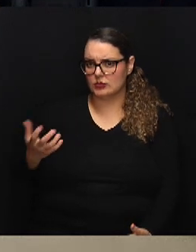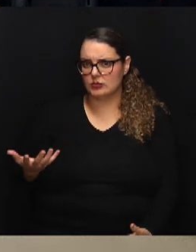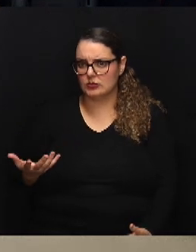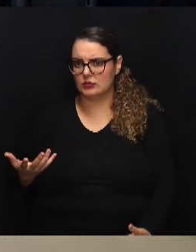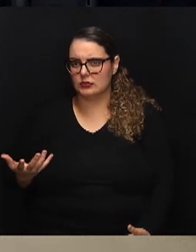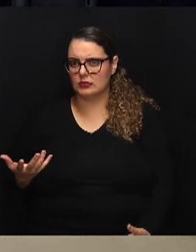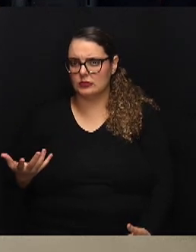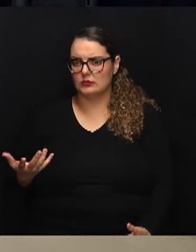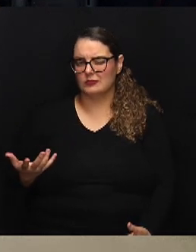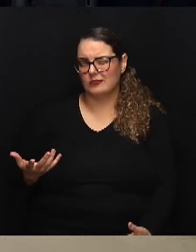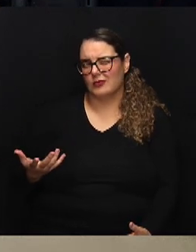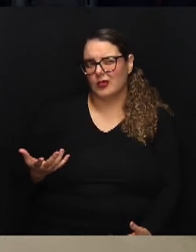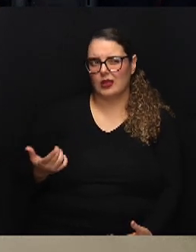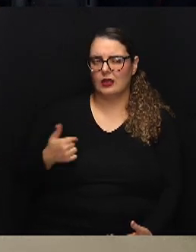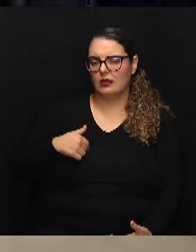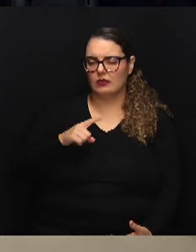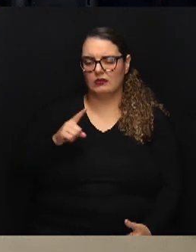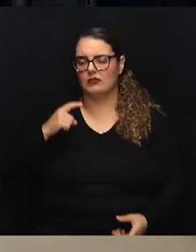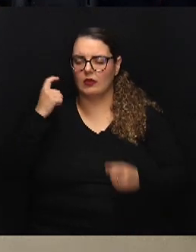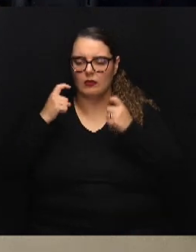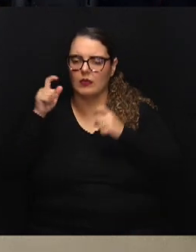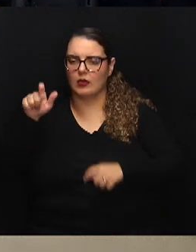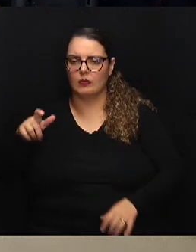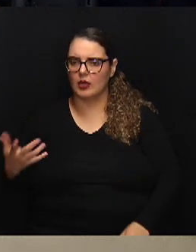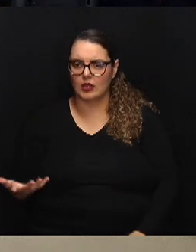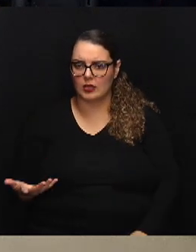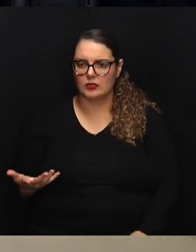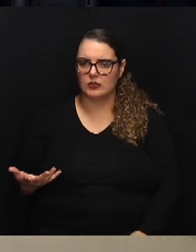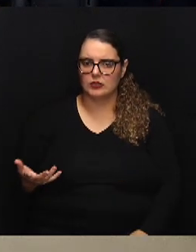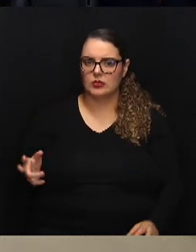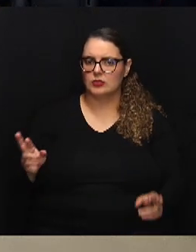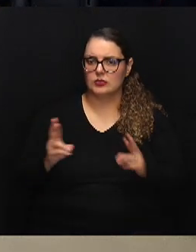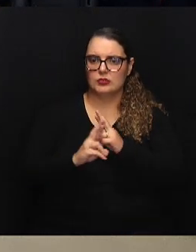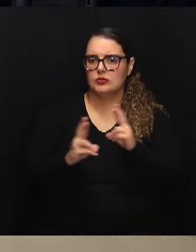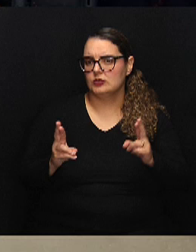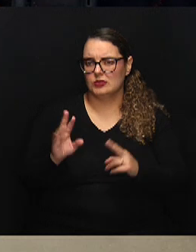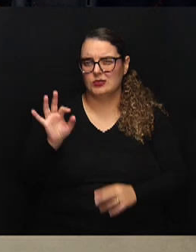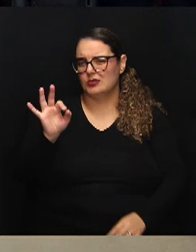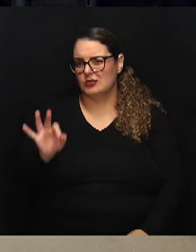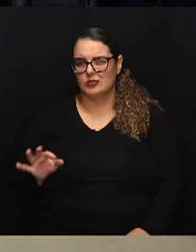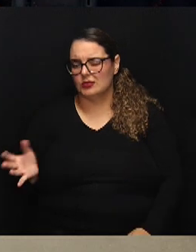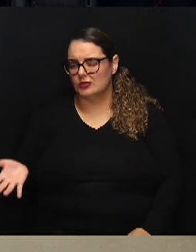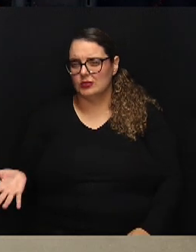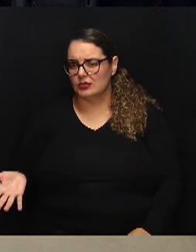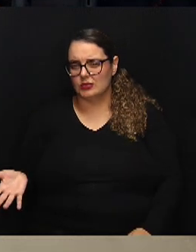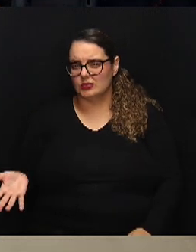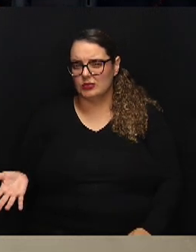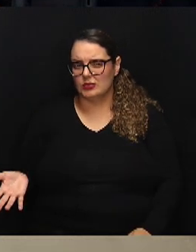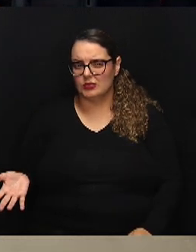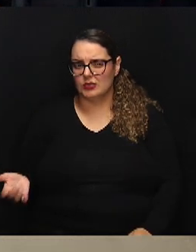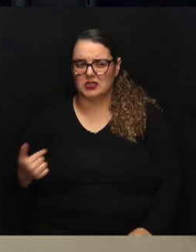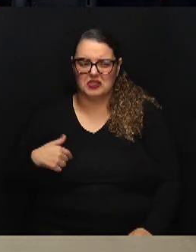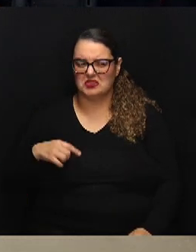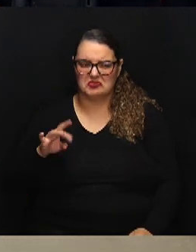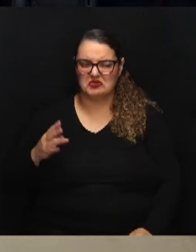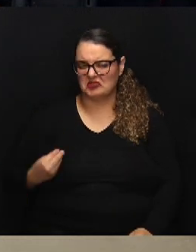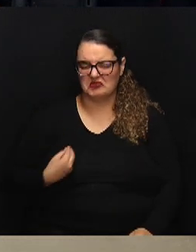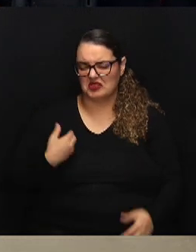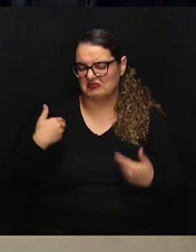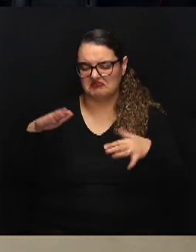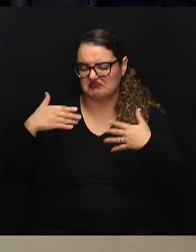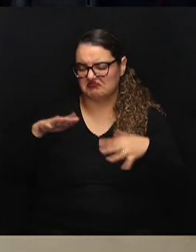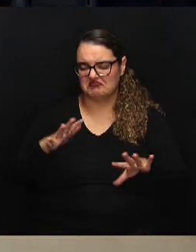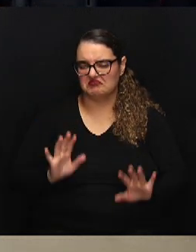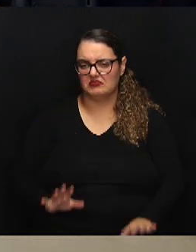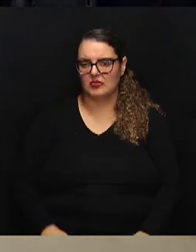tipo assim, não vou me preocupar muito com o outro, o relacionamento não vai dar certo, então eu vou só viver e seguir a